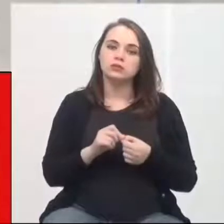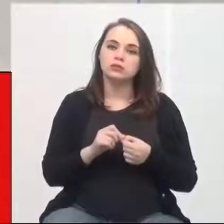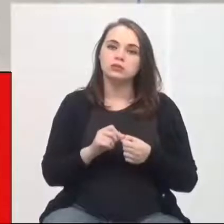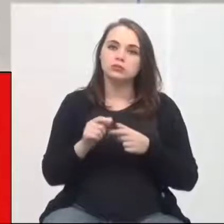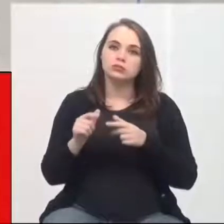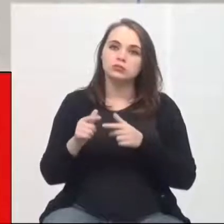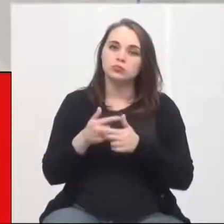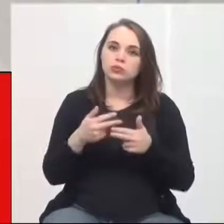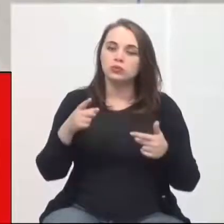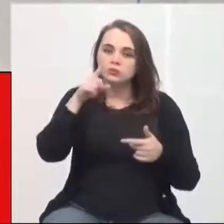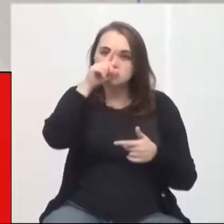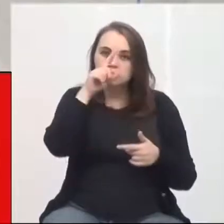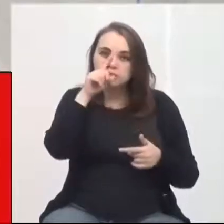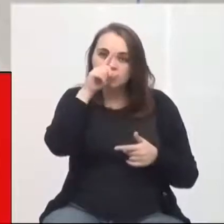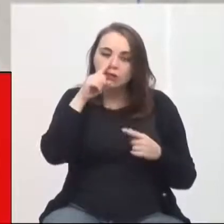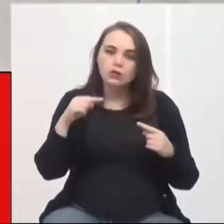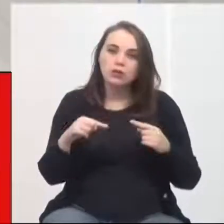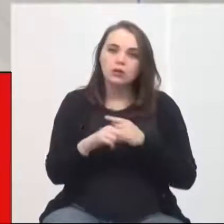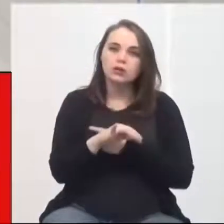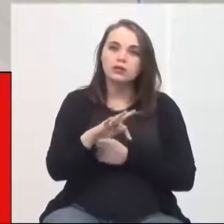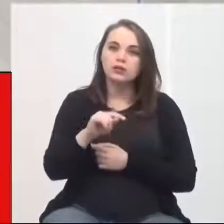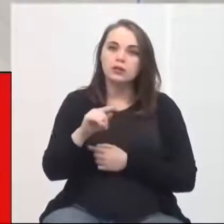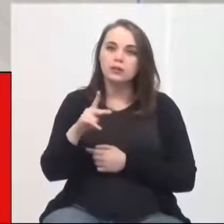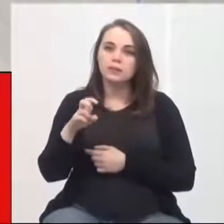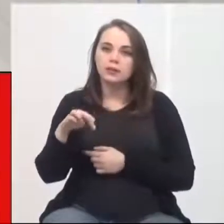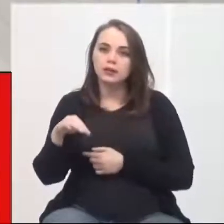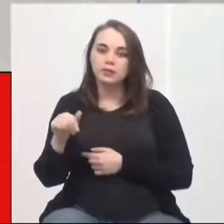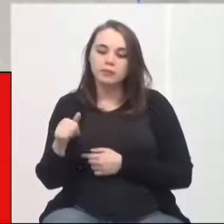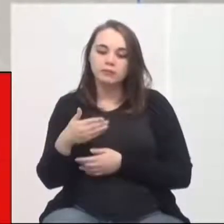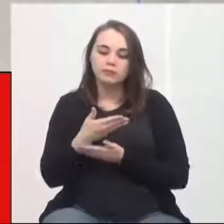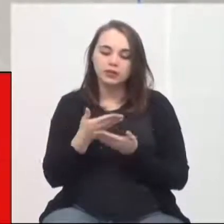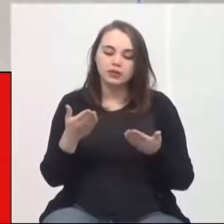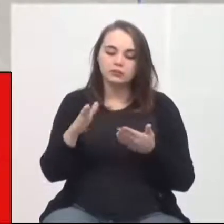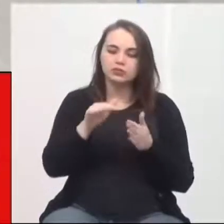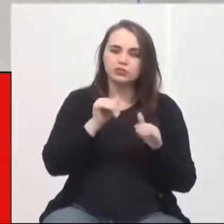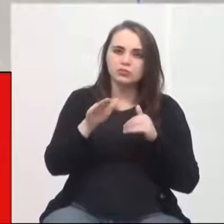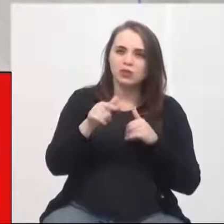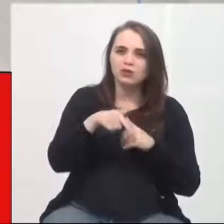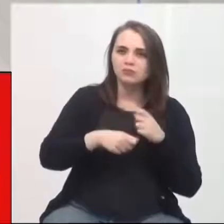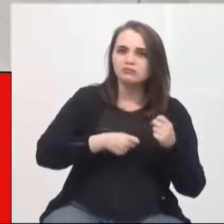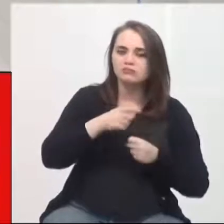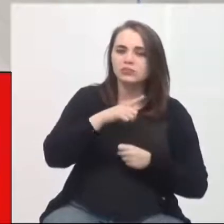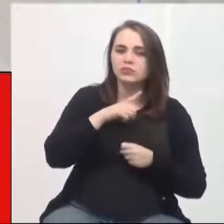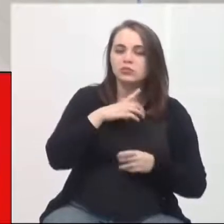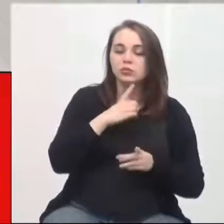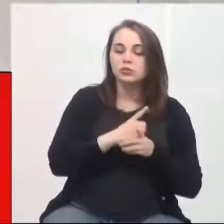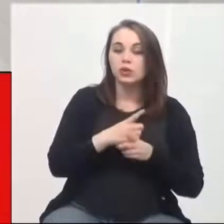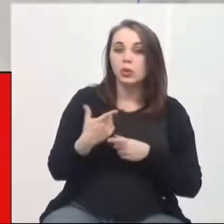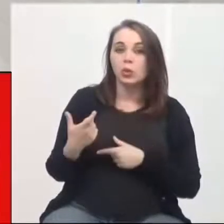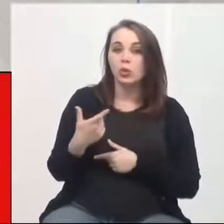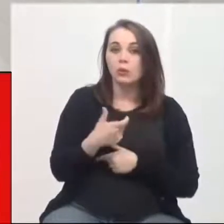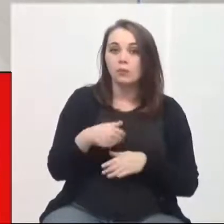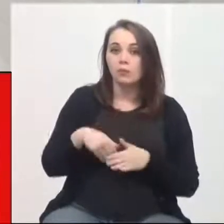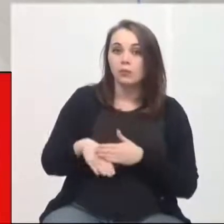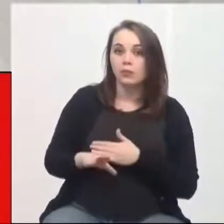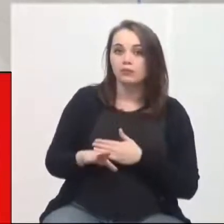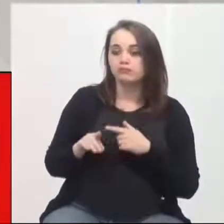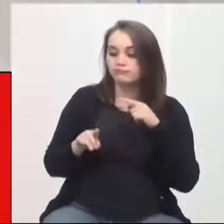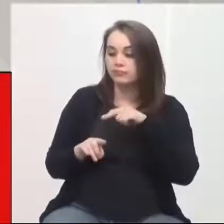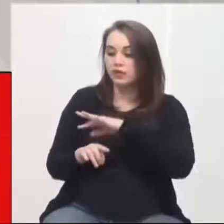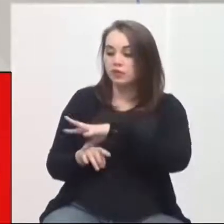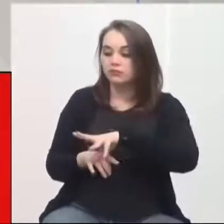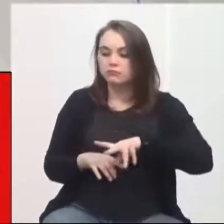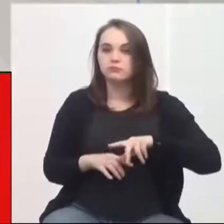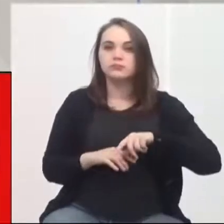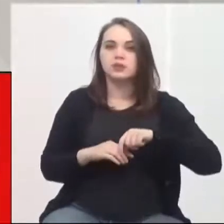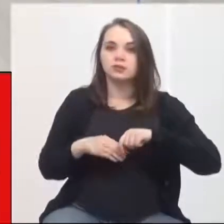perigosas pela via de Itapema, Santa Catarina. O agente foi abordado e no veículo foi encontrado uma arma de fogo, sendo ela